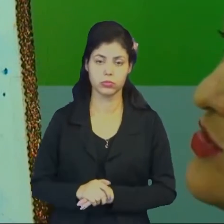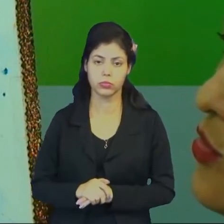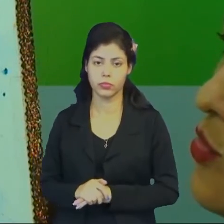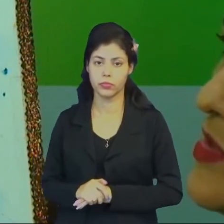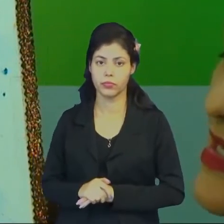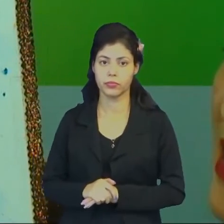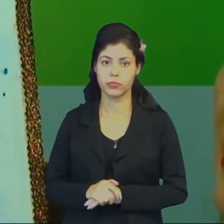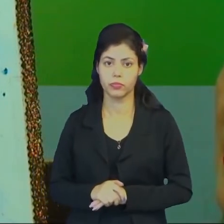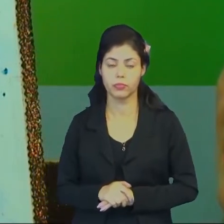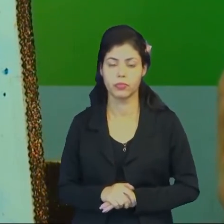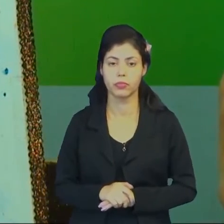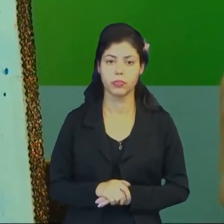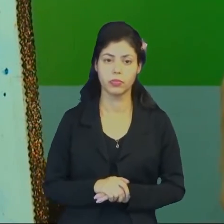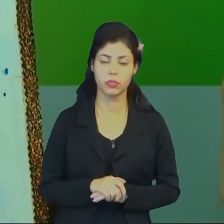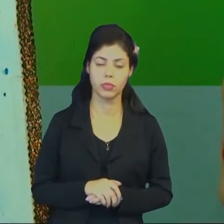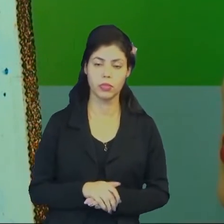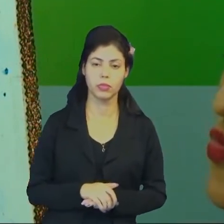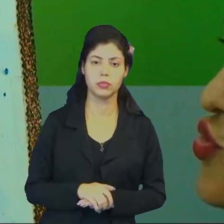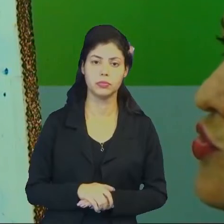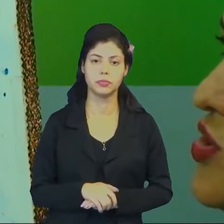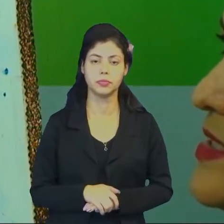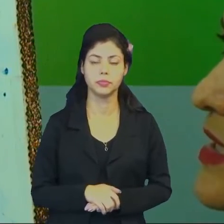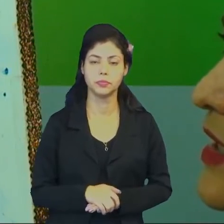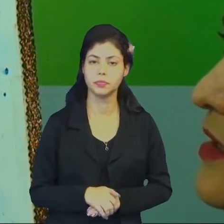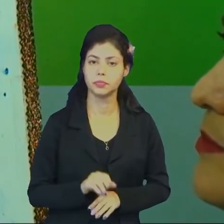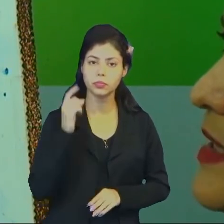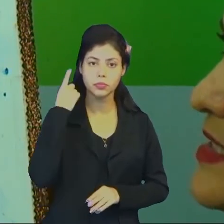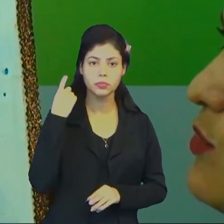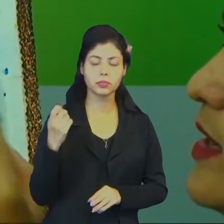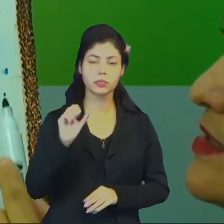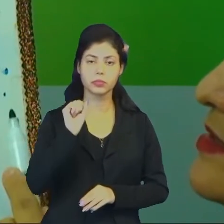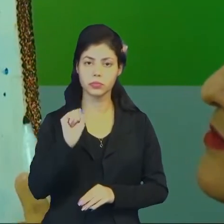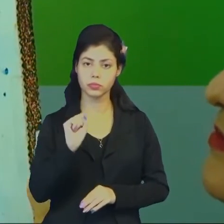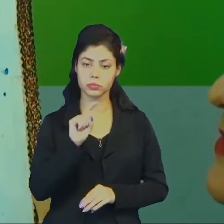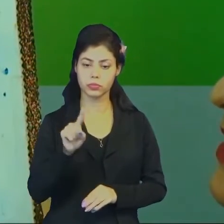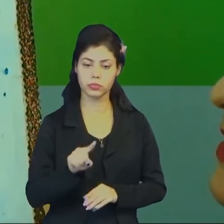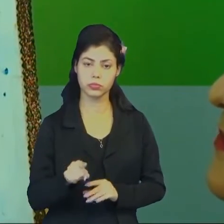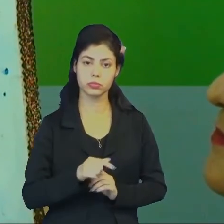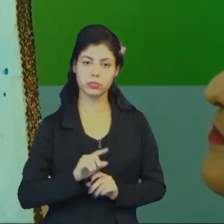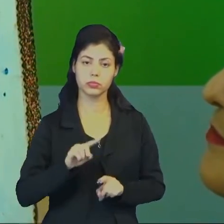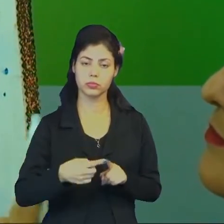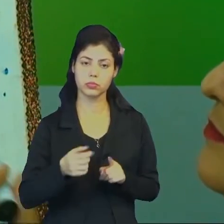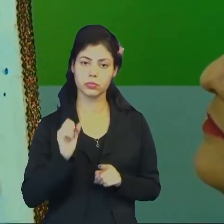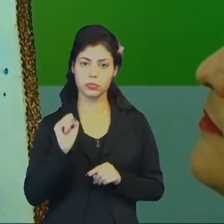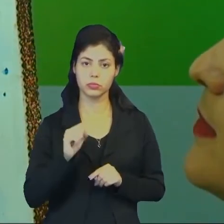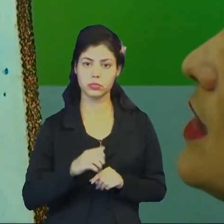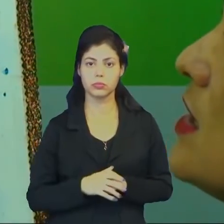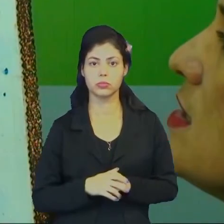duas vogais, ó, lousa. Tem o som de Z, né, mas é o S, tá?